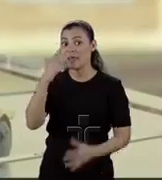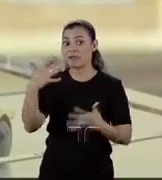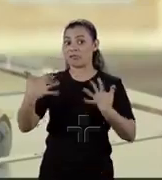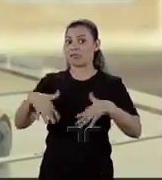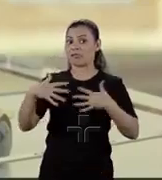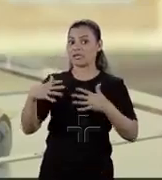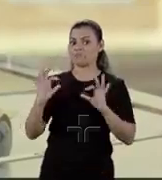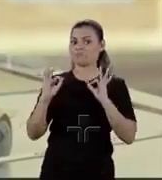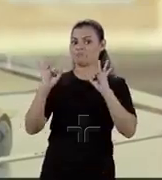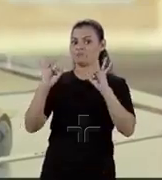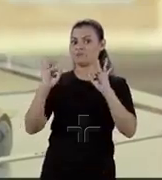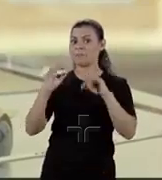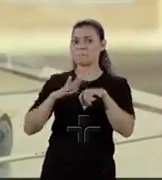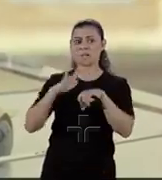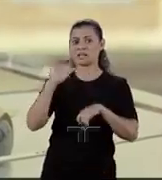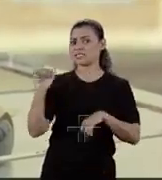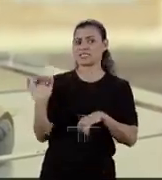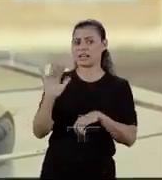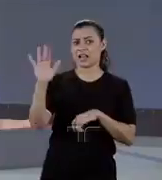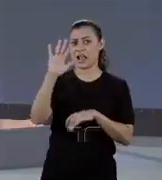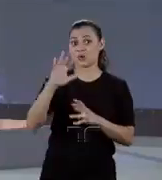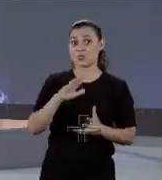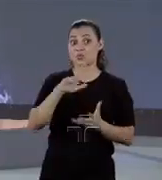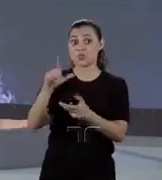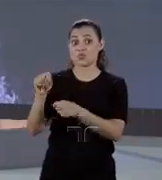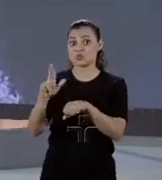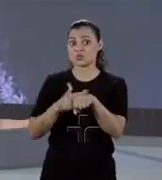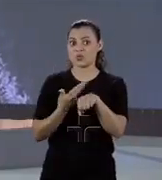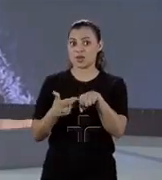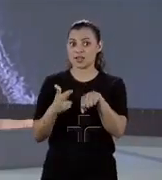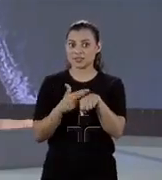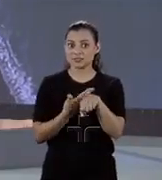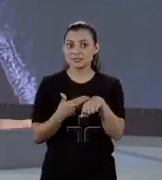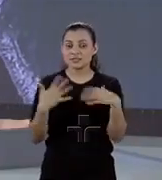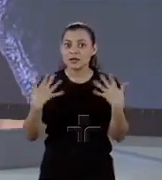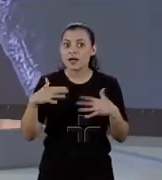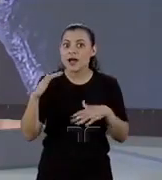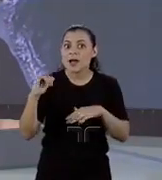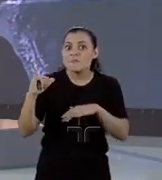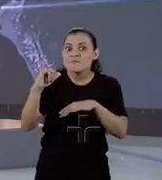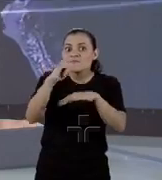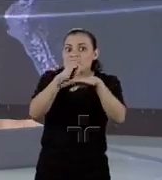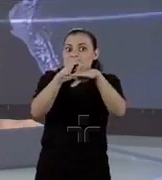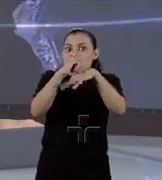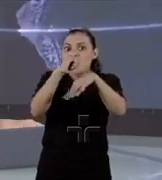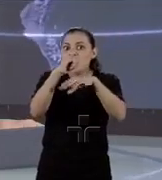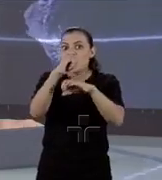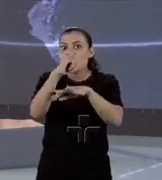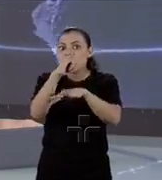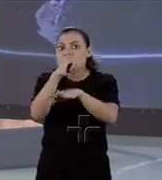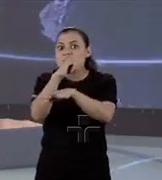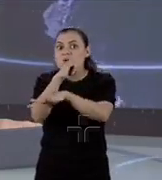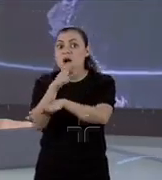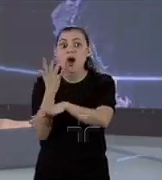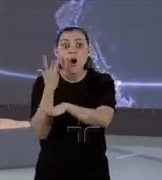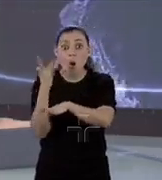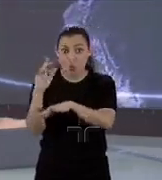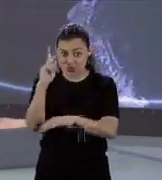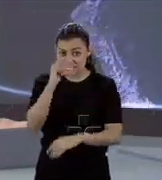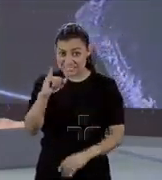de mais caro do mundo. E choveu ouro, hein, Aline? Se fosse no Brasil, o ouro seria recuperado?